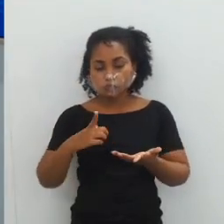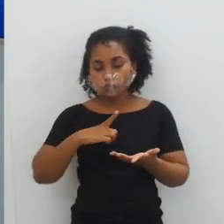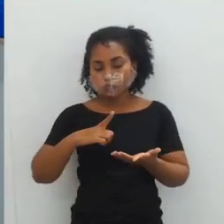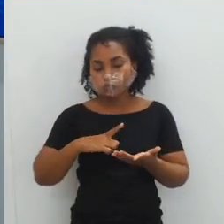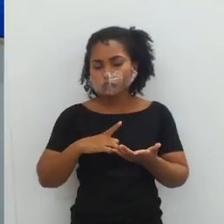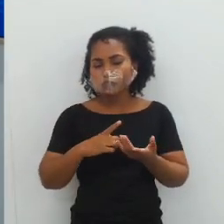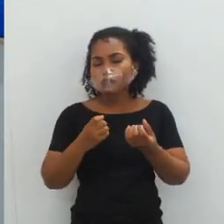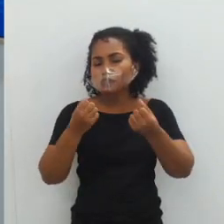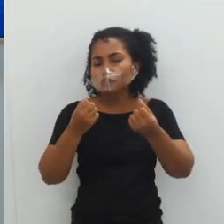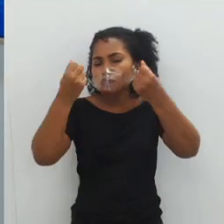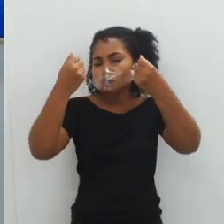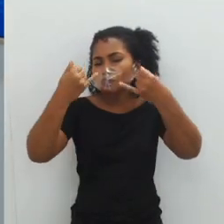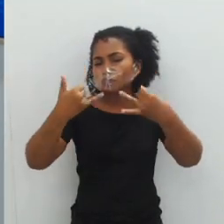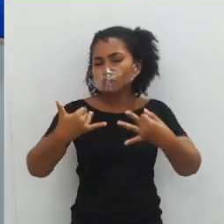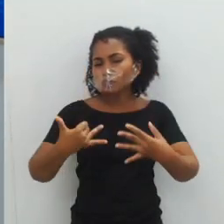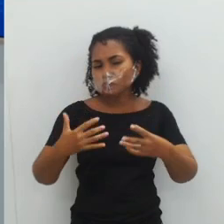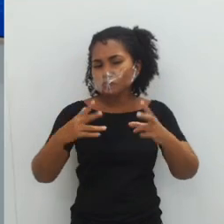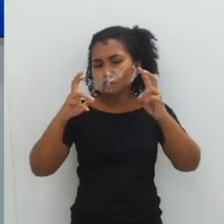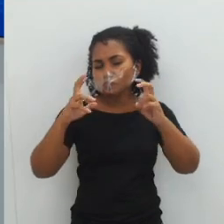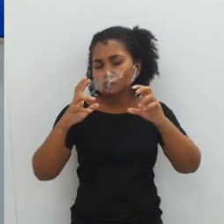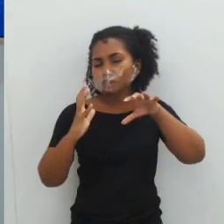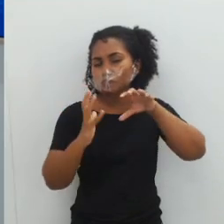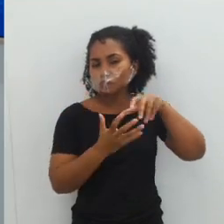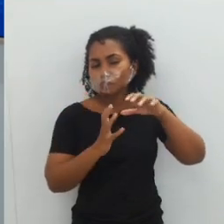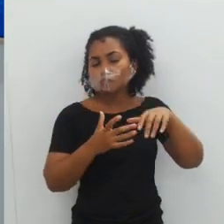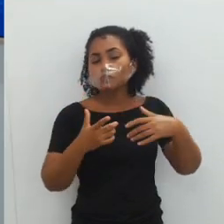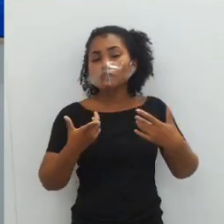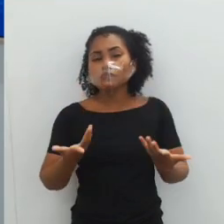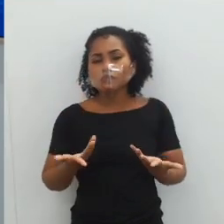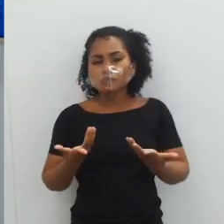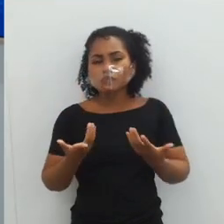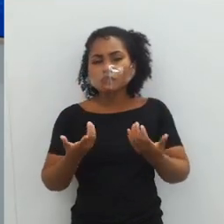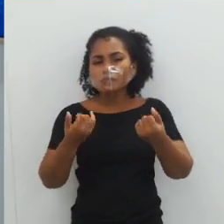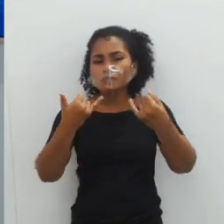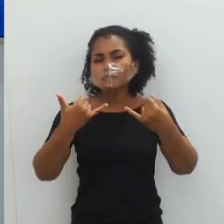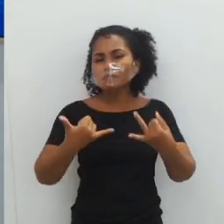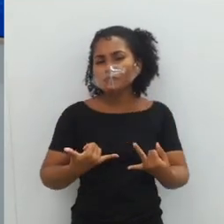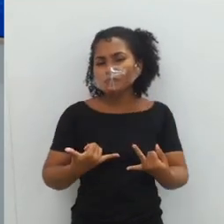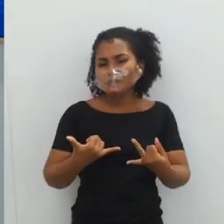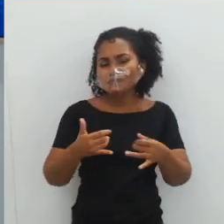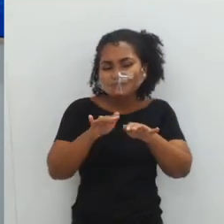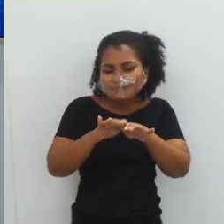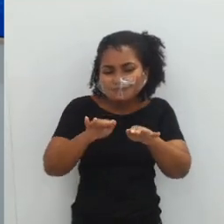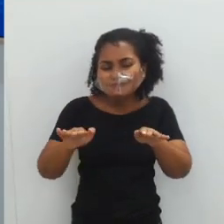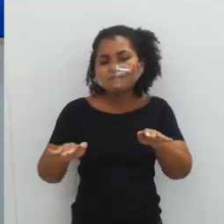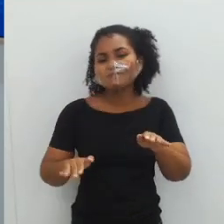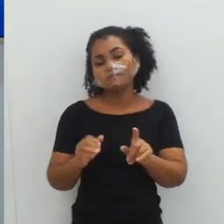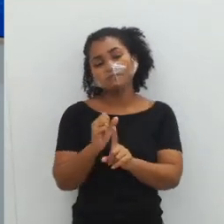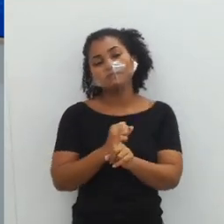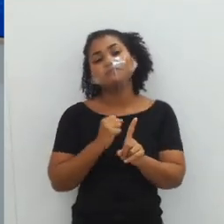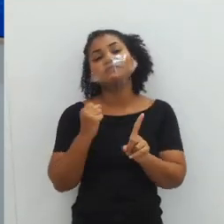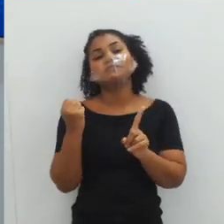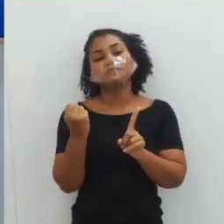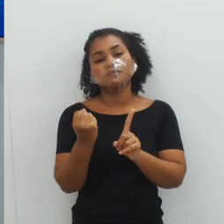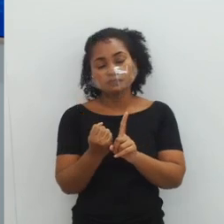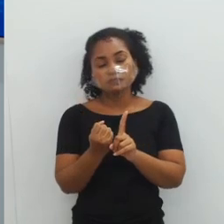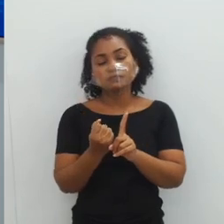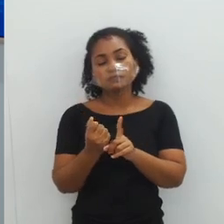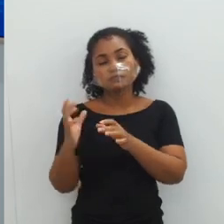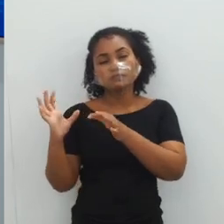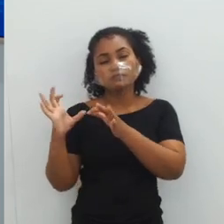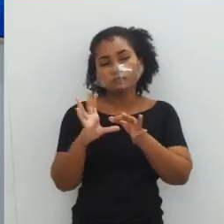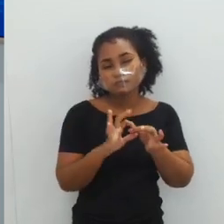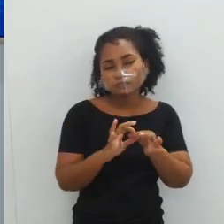trabalhar um pouco mais sobre globalização e essa questão das desigualdades sociais dentro